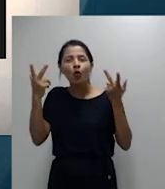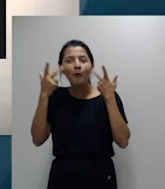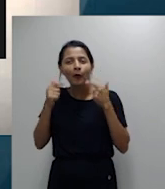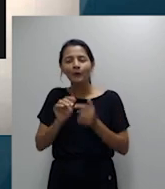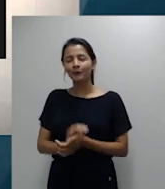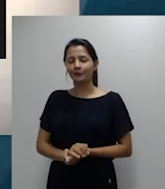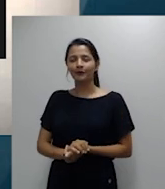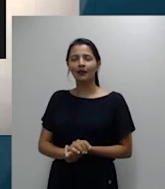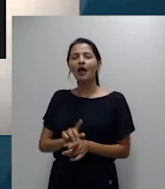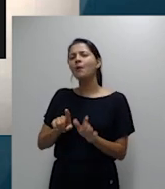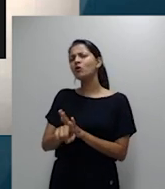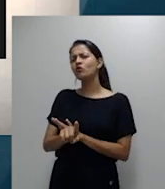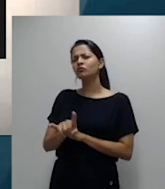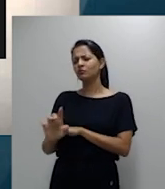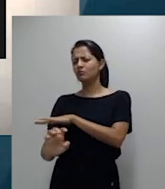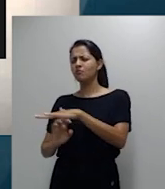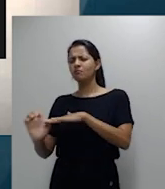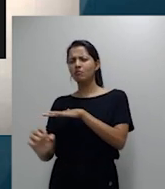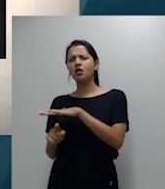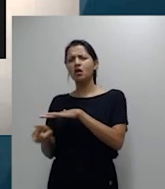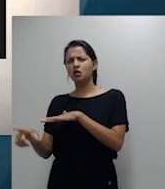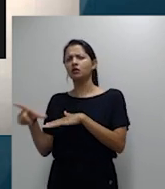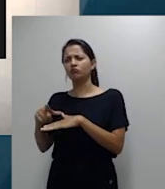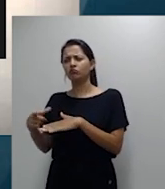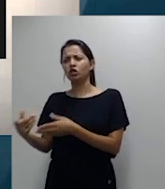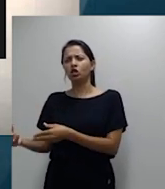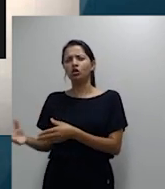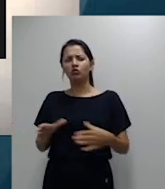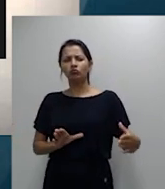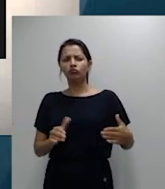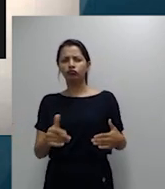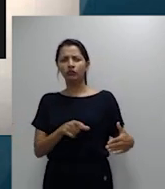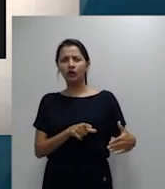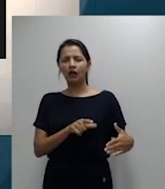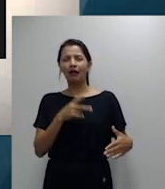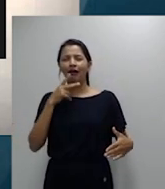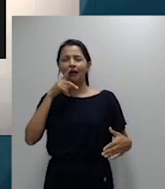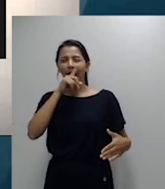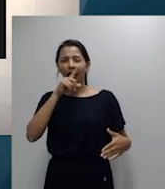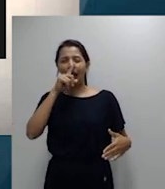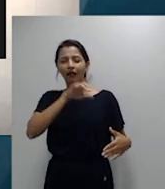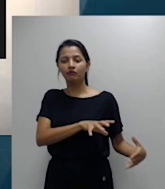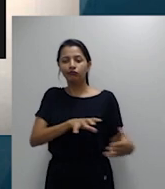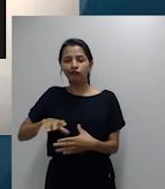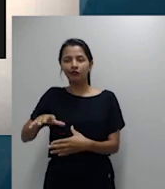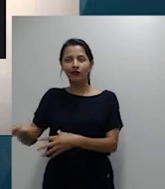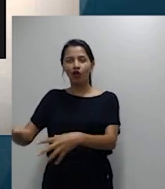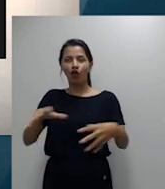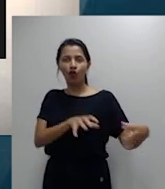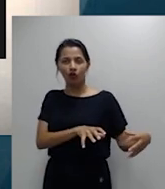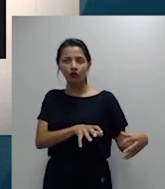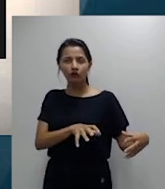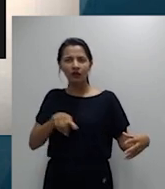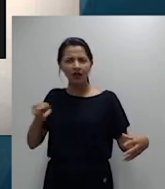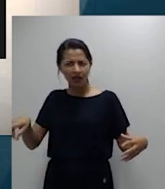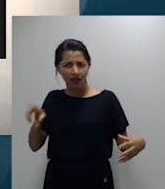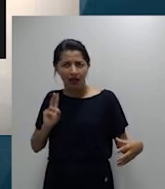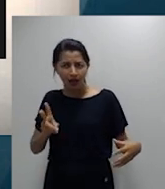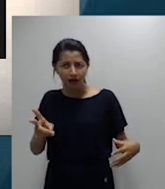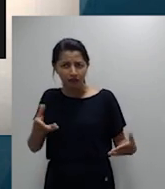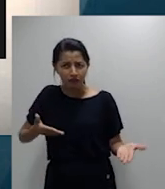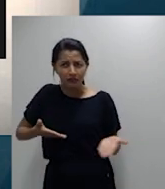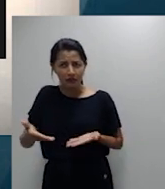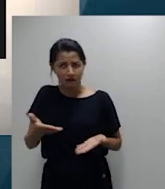empresa que nos locais e o roteador e colocasse um roteador a nossa exposição acaso ela estaria prestando o serviço